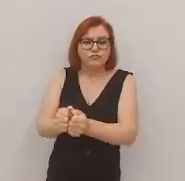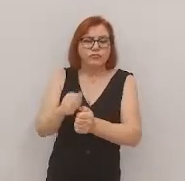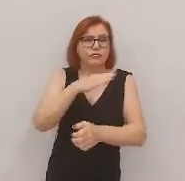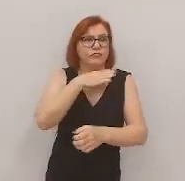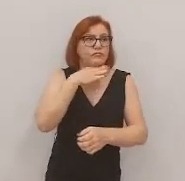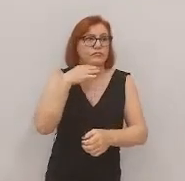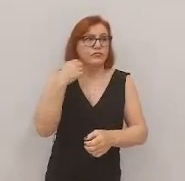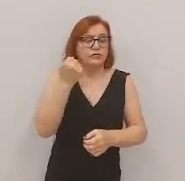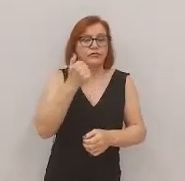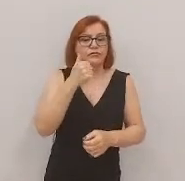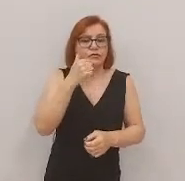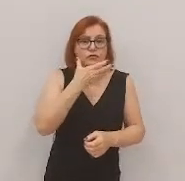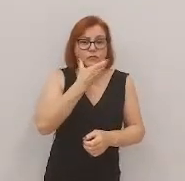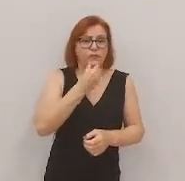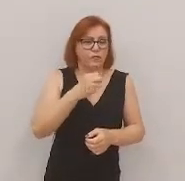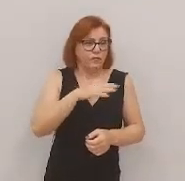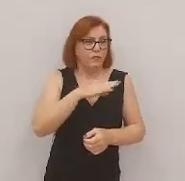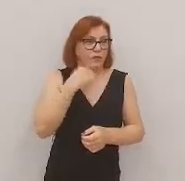14 agora.